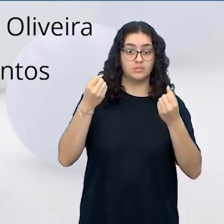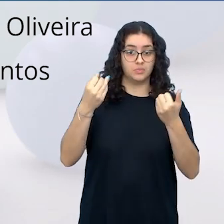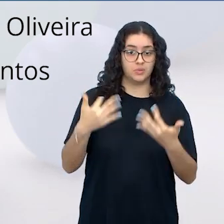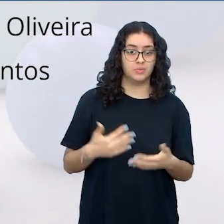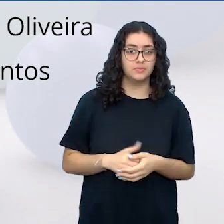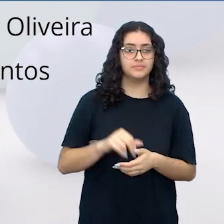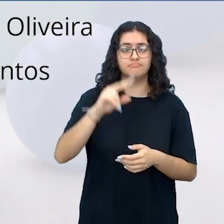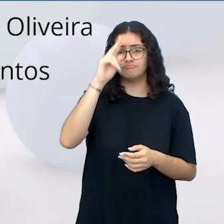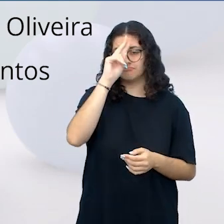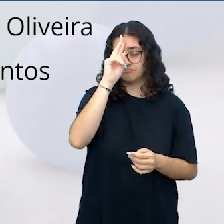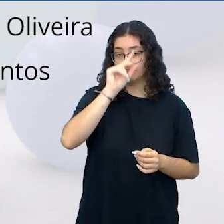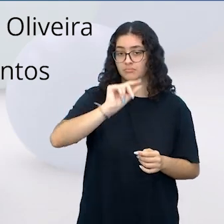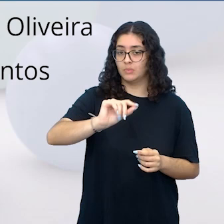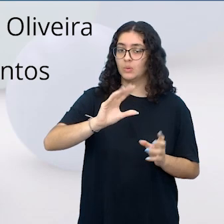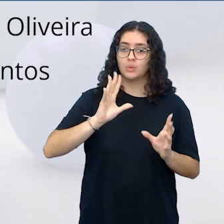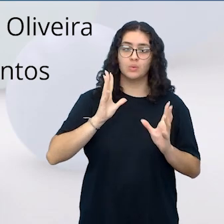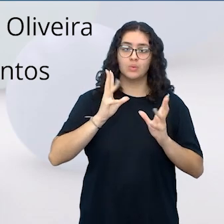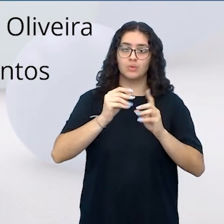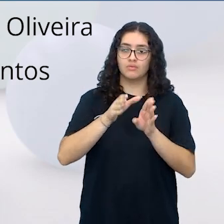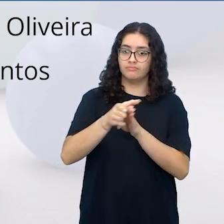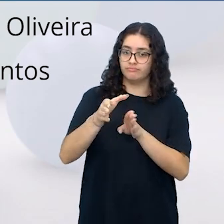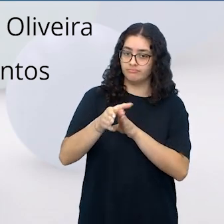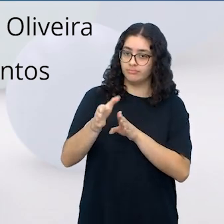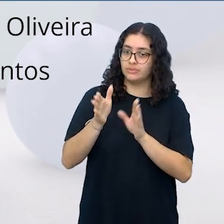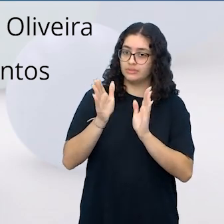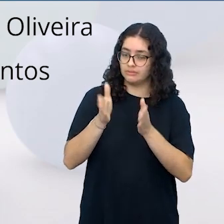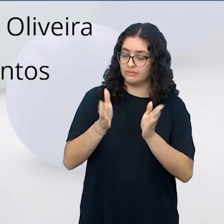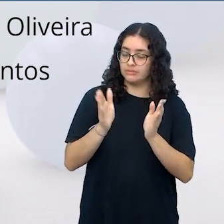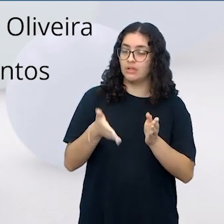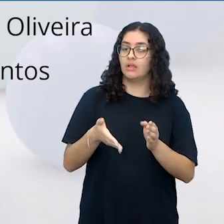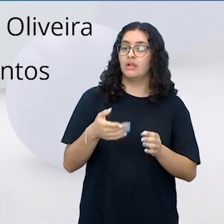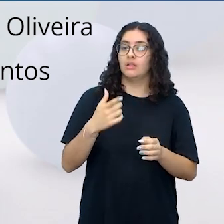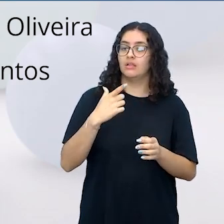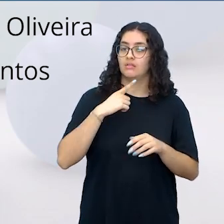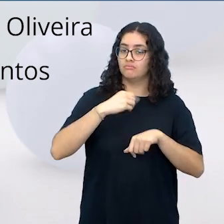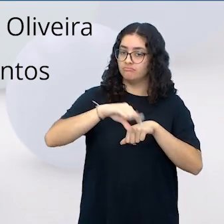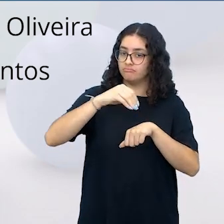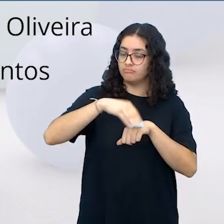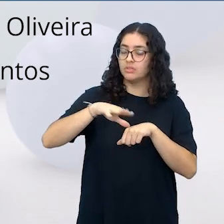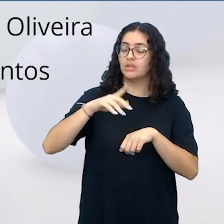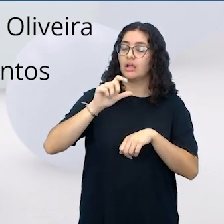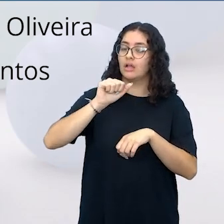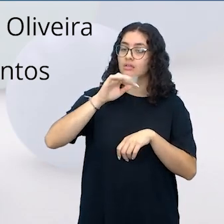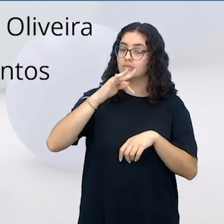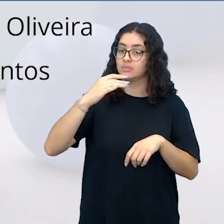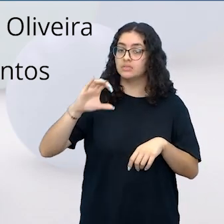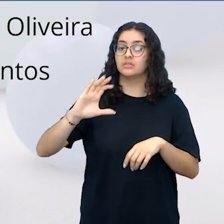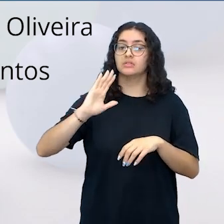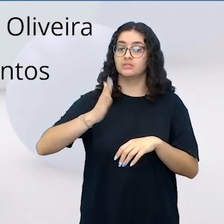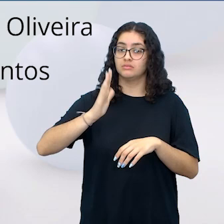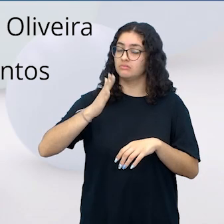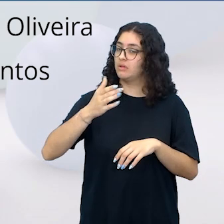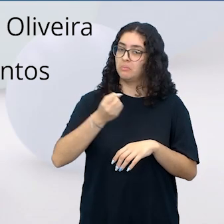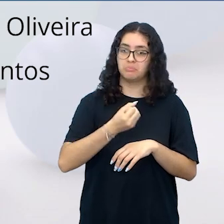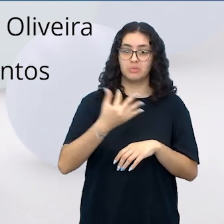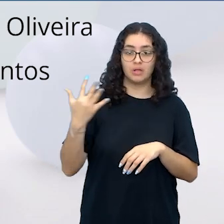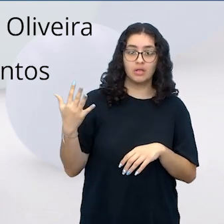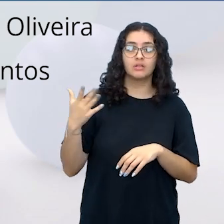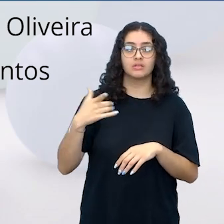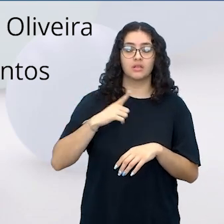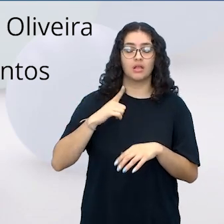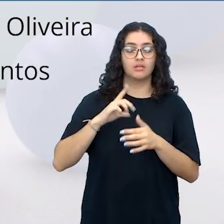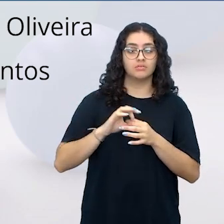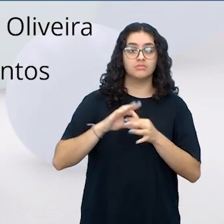E lembrando que todo esse tutorial que a gente passou em inúmeros ATPCs, né, em inúmeras ATPCs, está